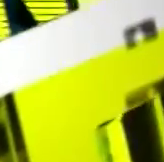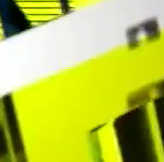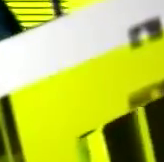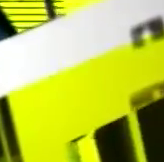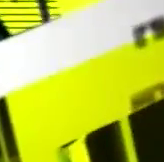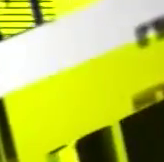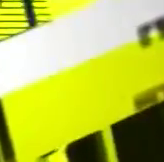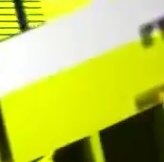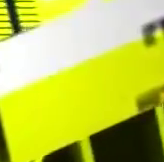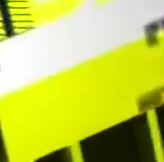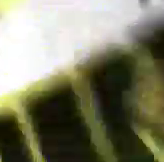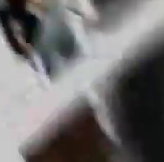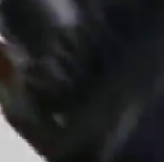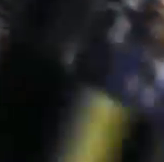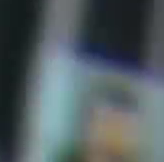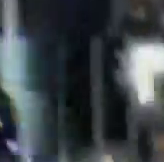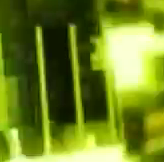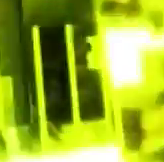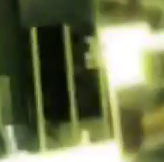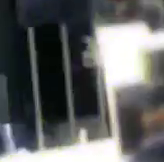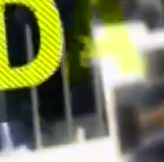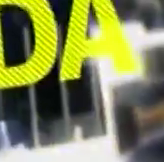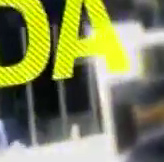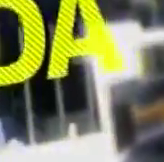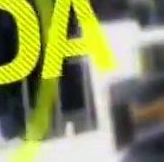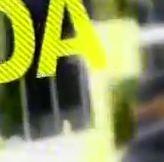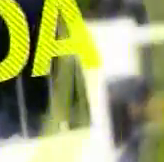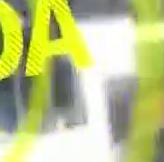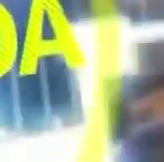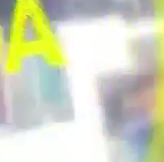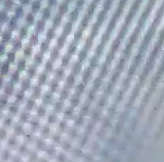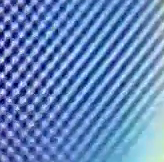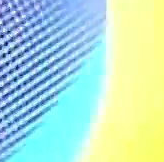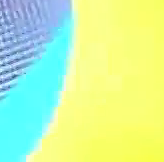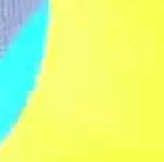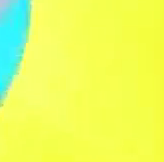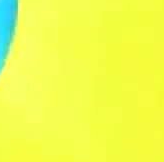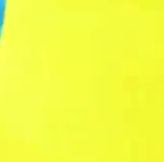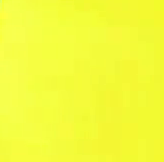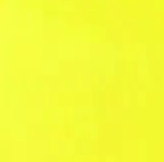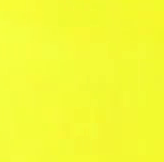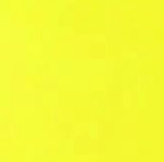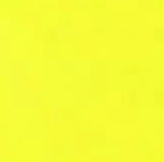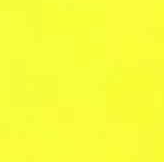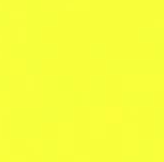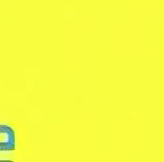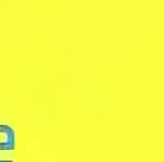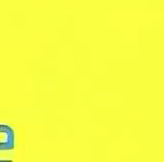Um segundo encaminhamento. Ministério de Santos, no meu estado de São Paulo.